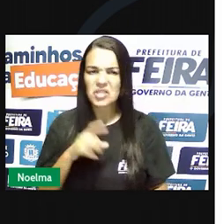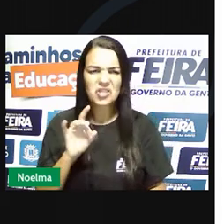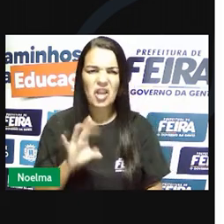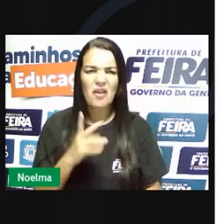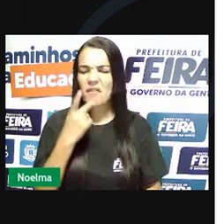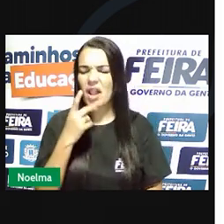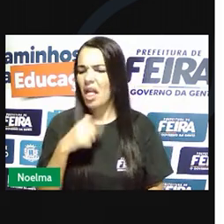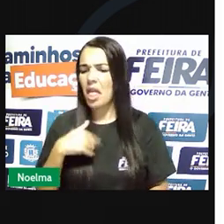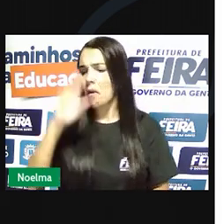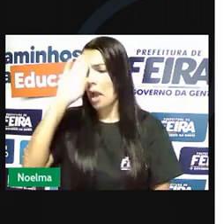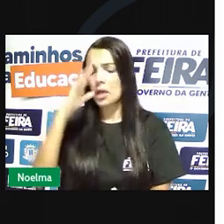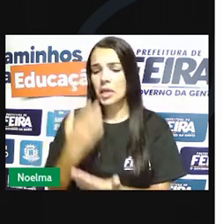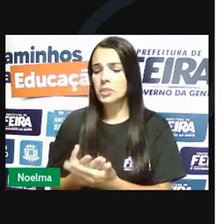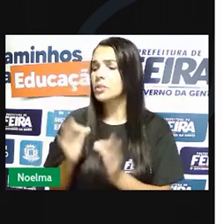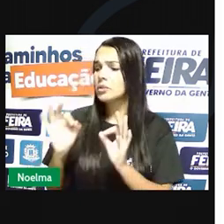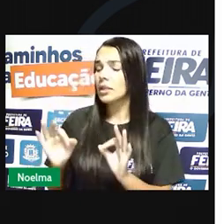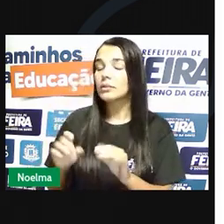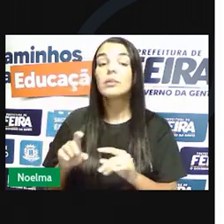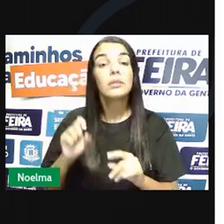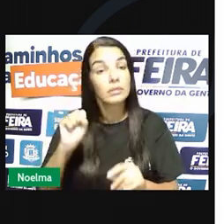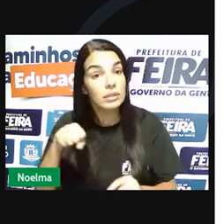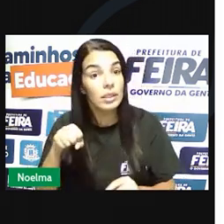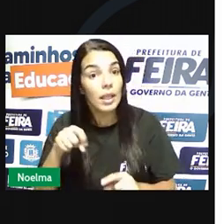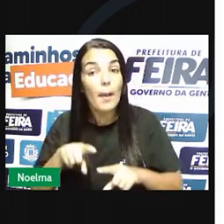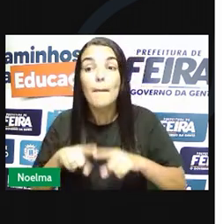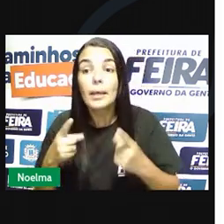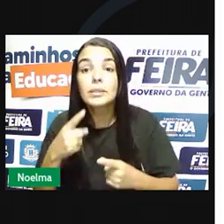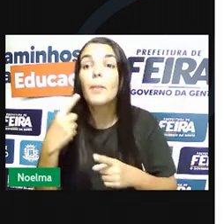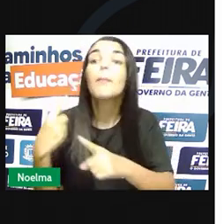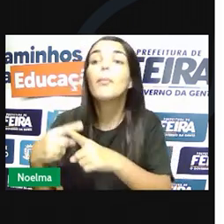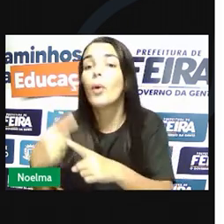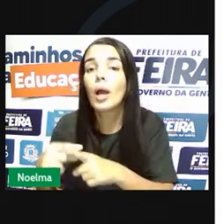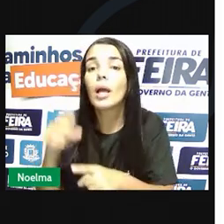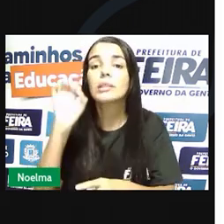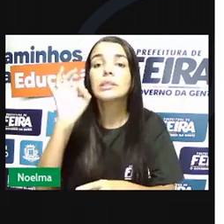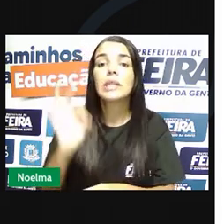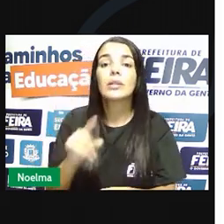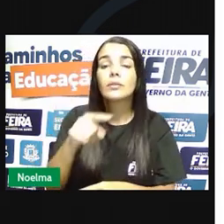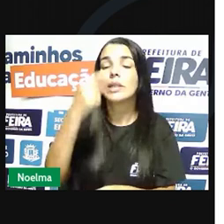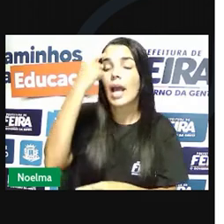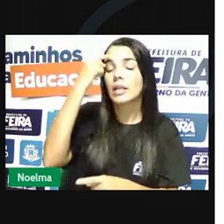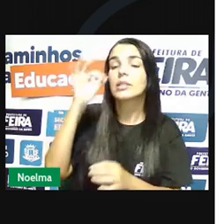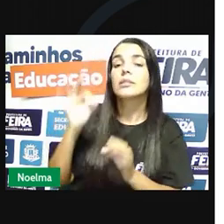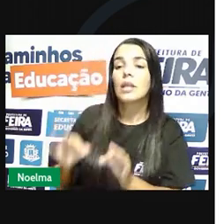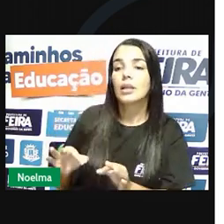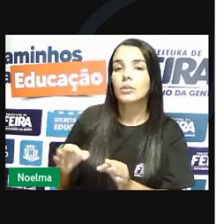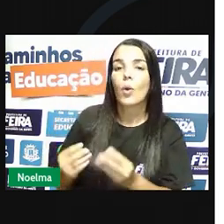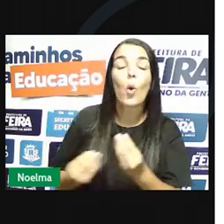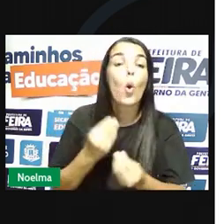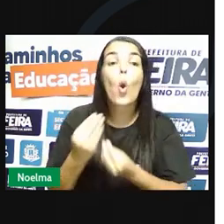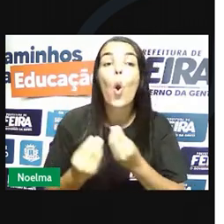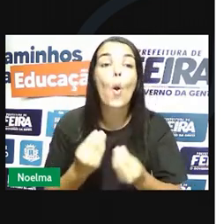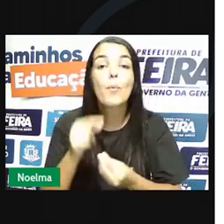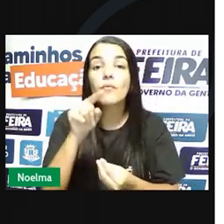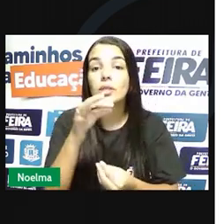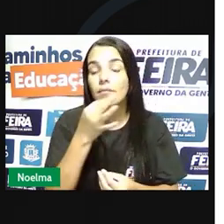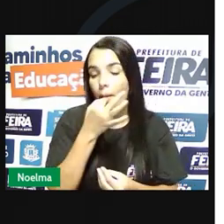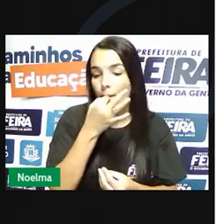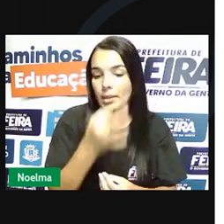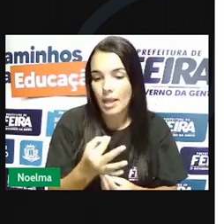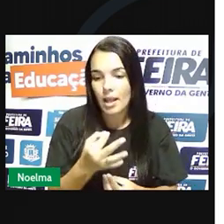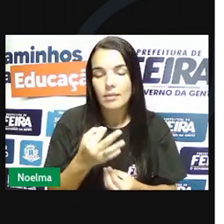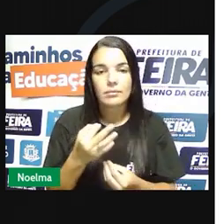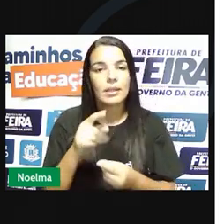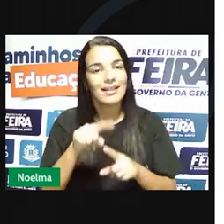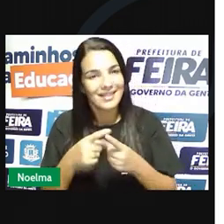acredito que é certo. Mas por que é certo? Por que que é certo isso? Como é que você vai confirmar que isso é certo? E aí vão ser